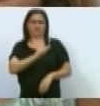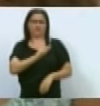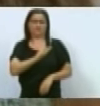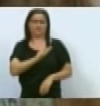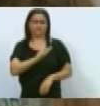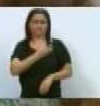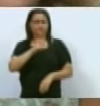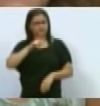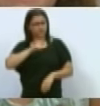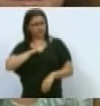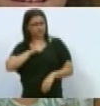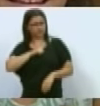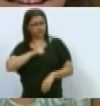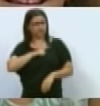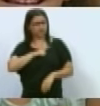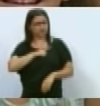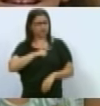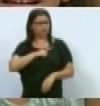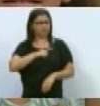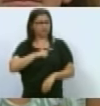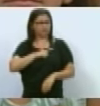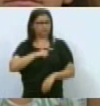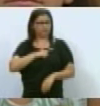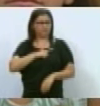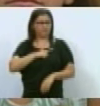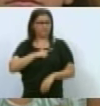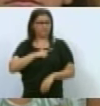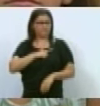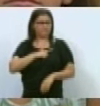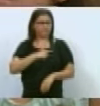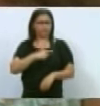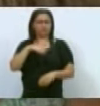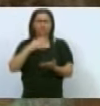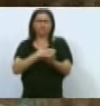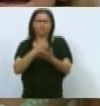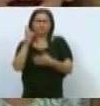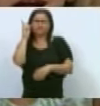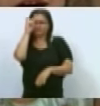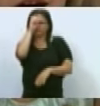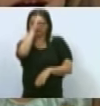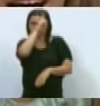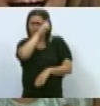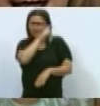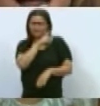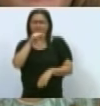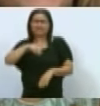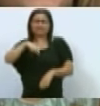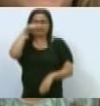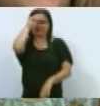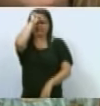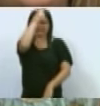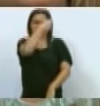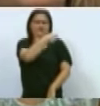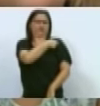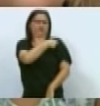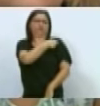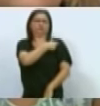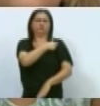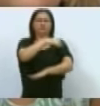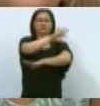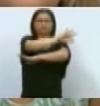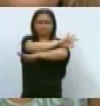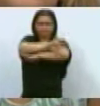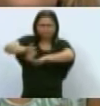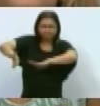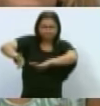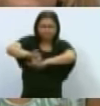Até mulher, meu Samaro, foi muito difícil de preto. Tá muito difícil. Tá